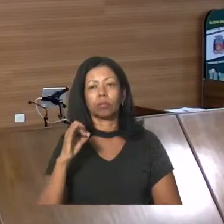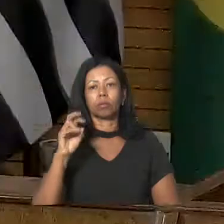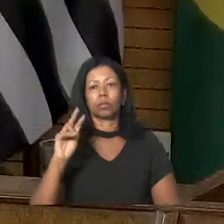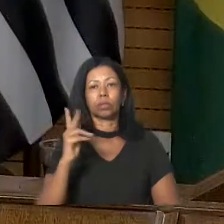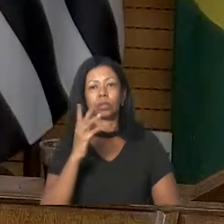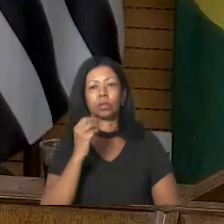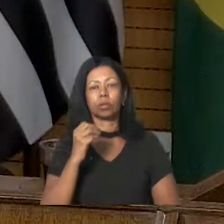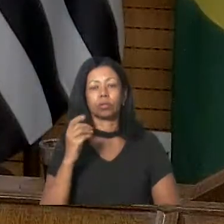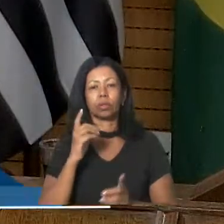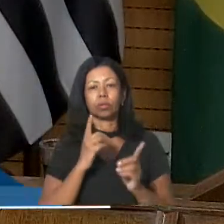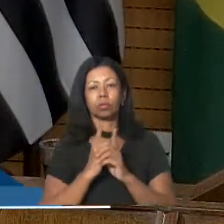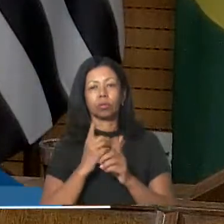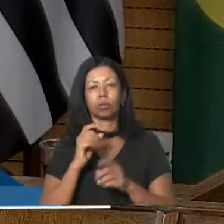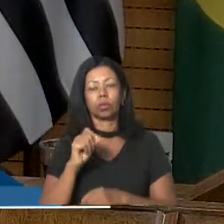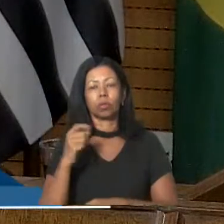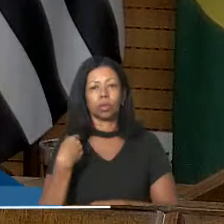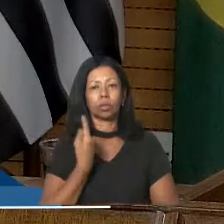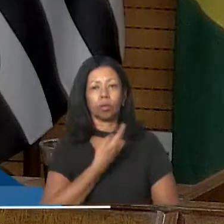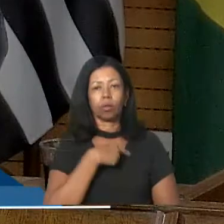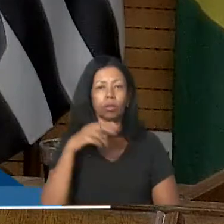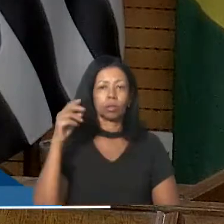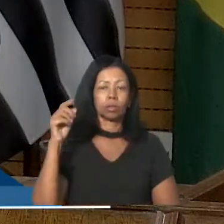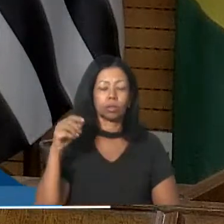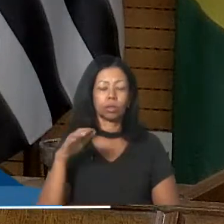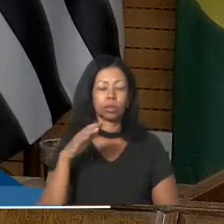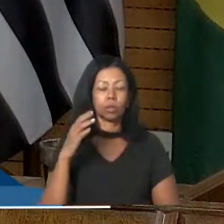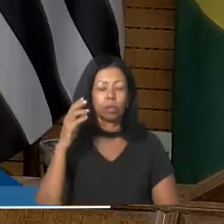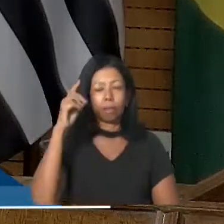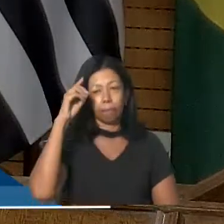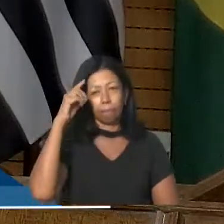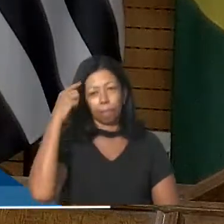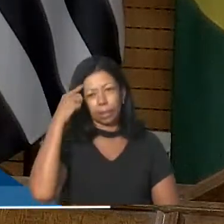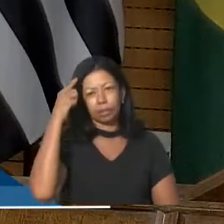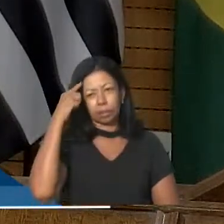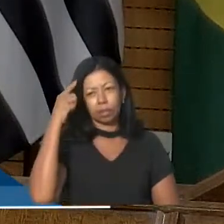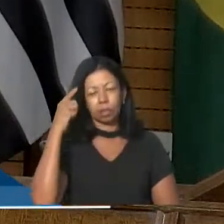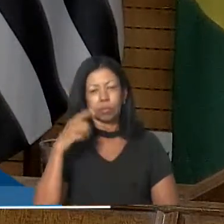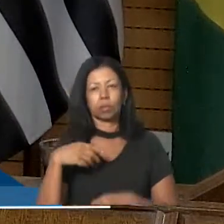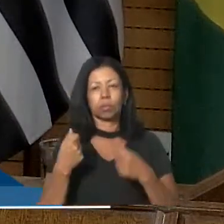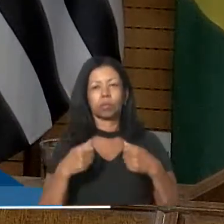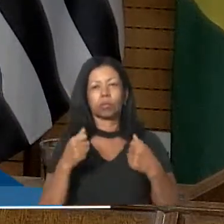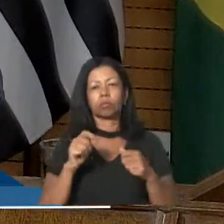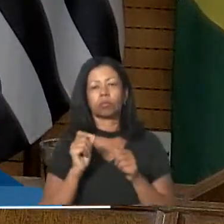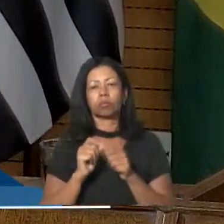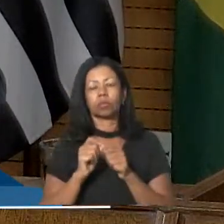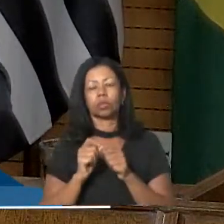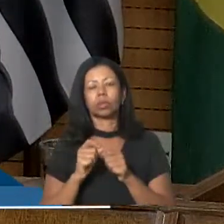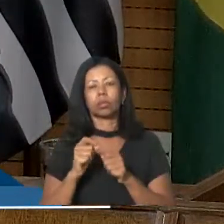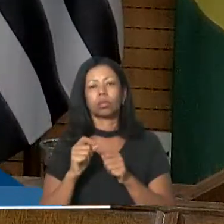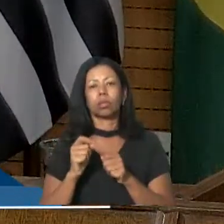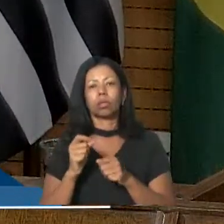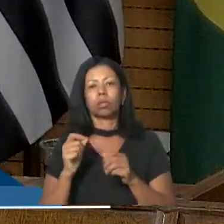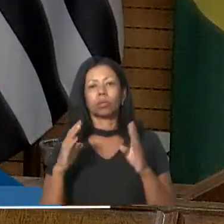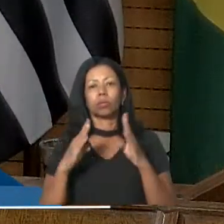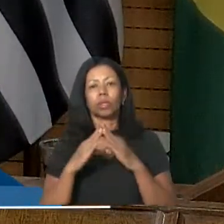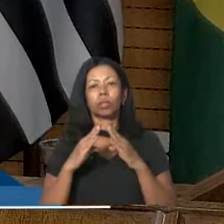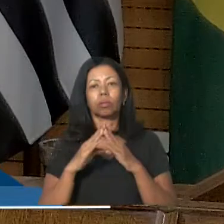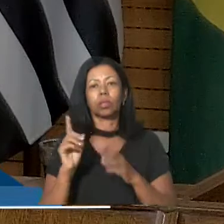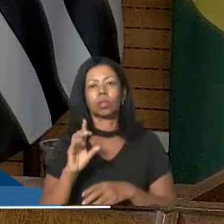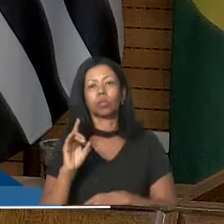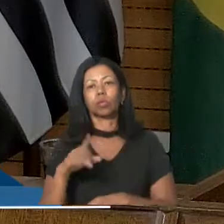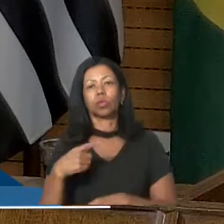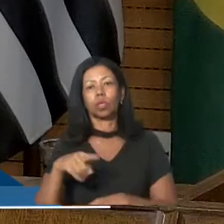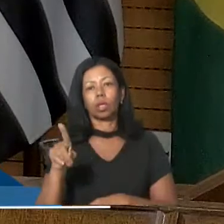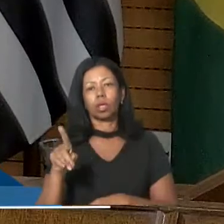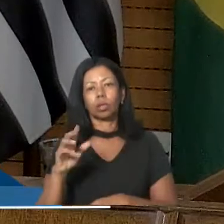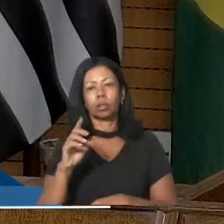parlamento pensa. E antes de mais nada, a gente precisa fazer até alguns tópicos sobre a questão dos moradores, não somente da Água Fria, como